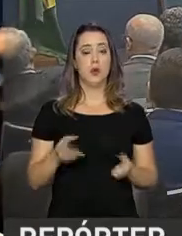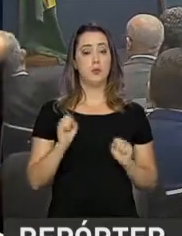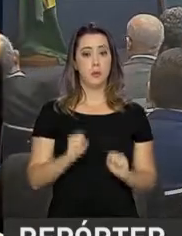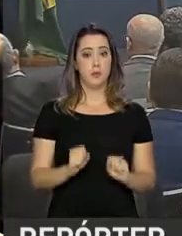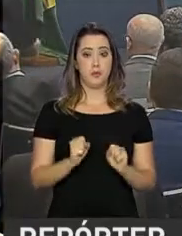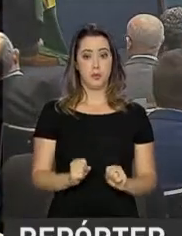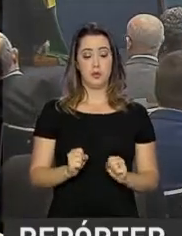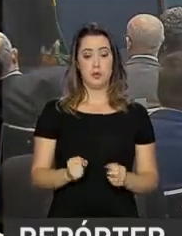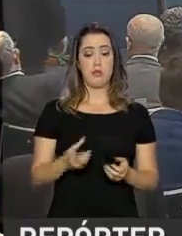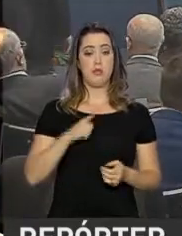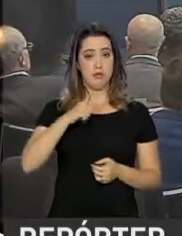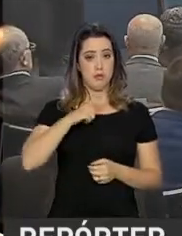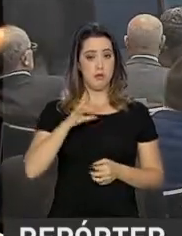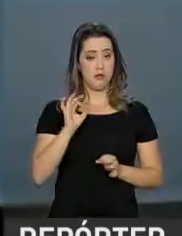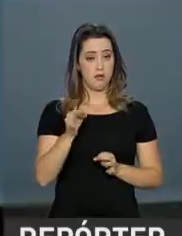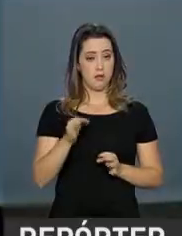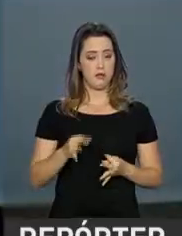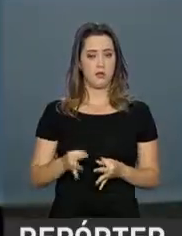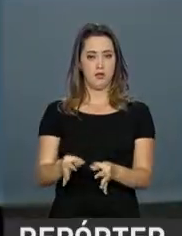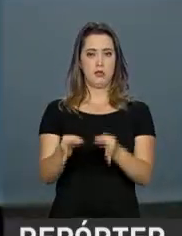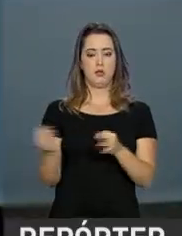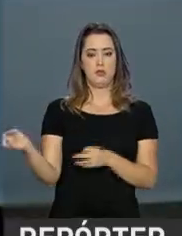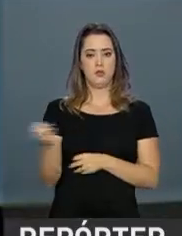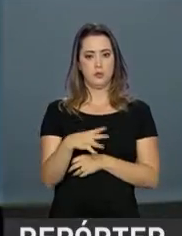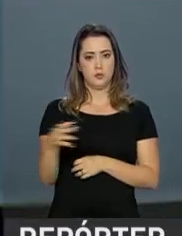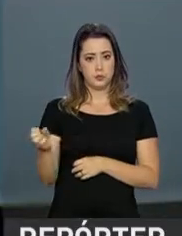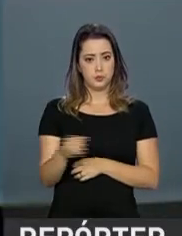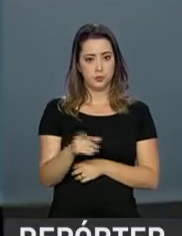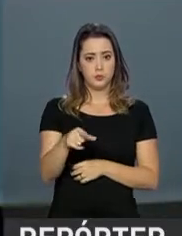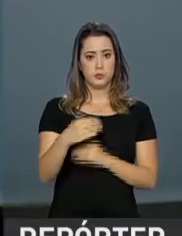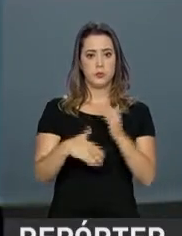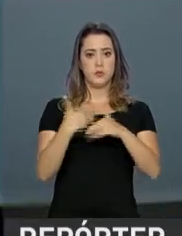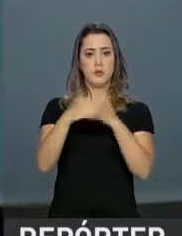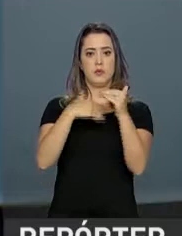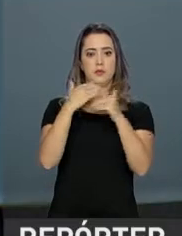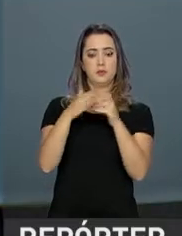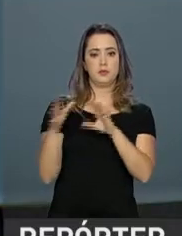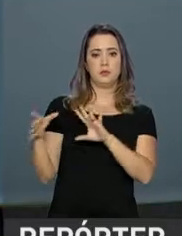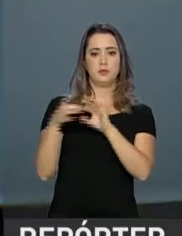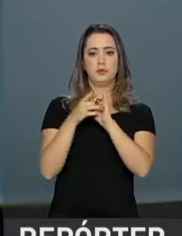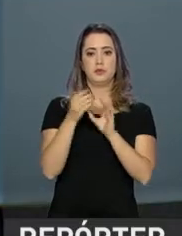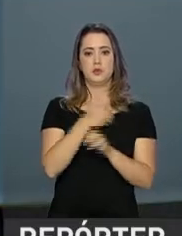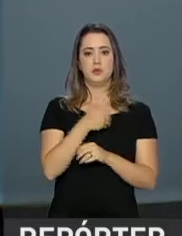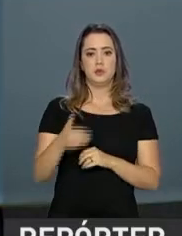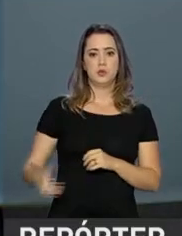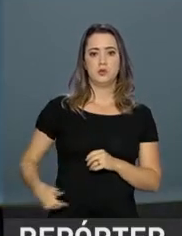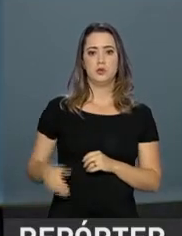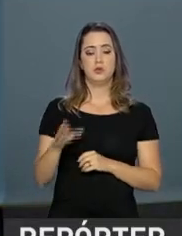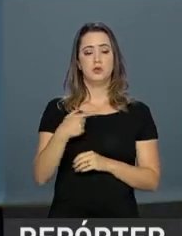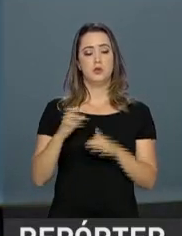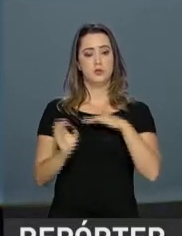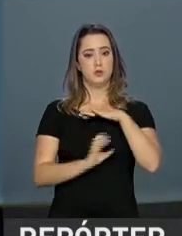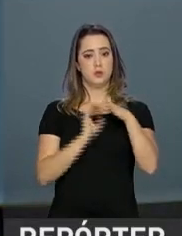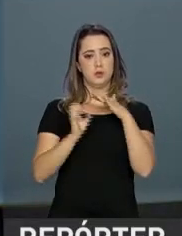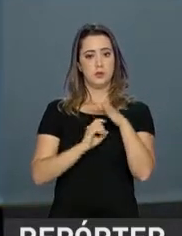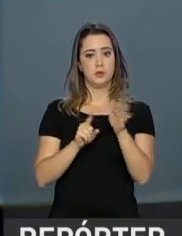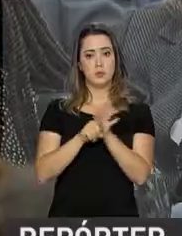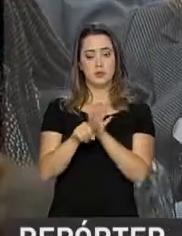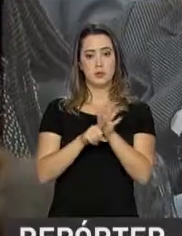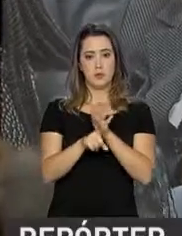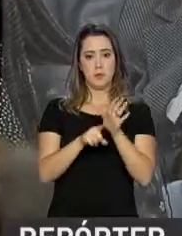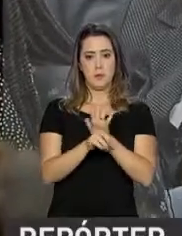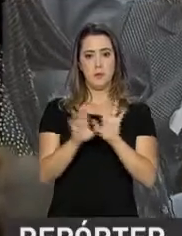em tecnologia e inovação o brasil quer aumentar a parceria entre governo empresas e pesquisadores